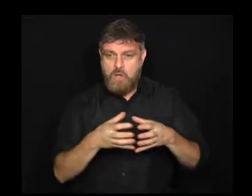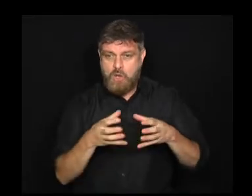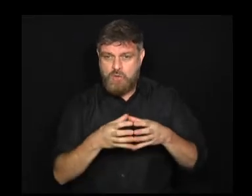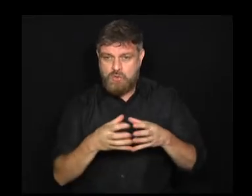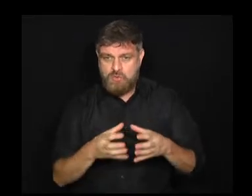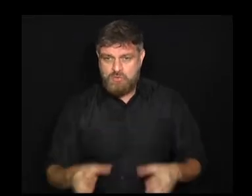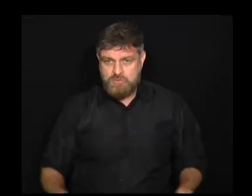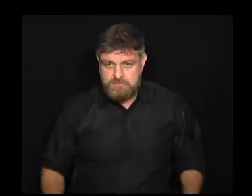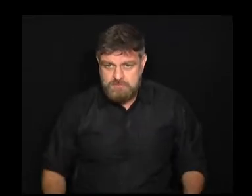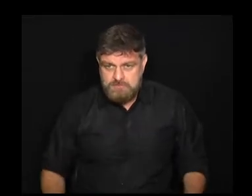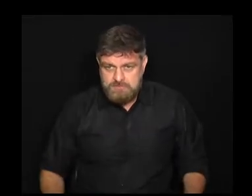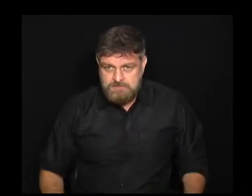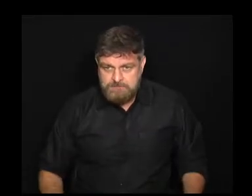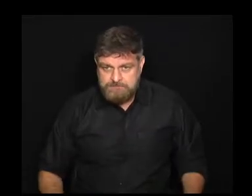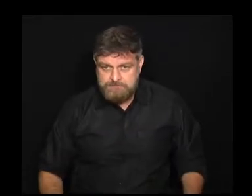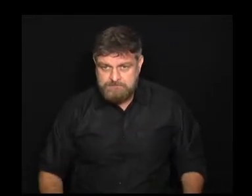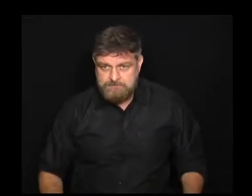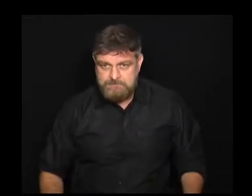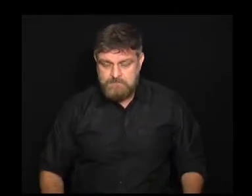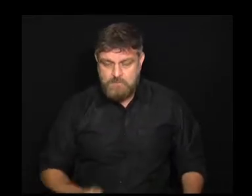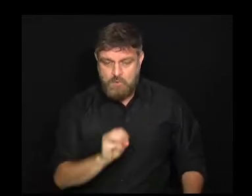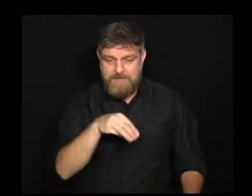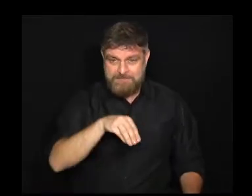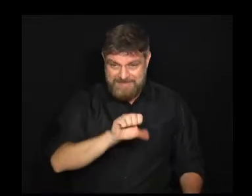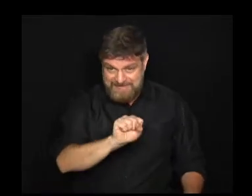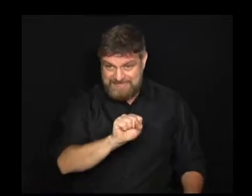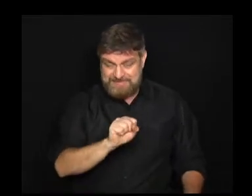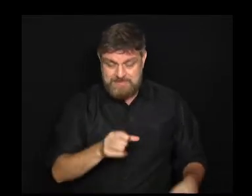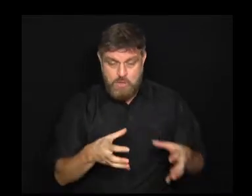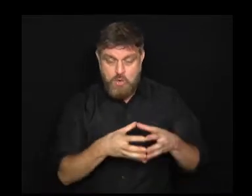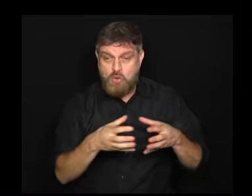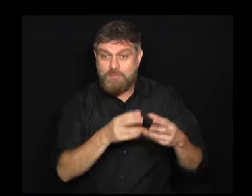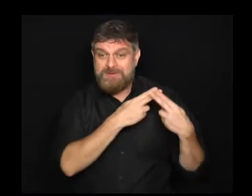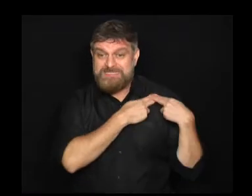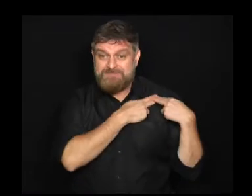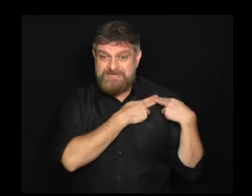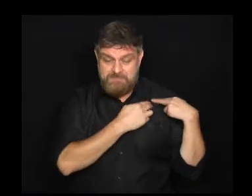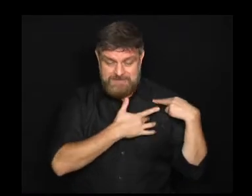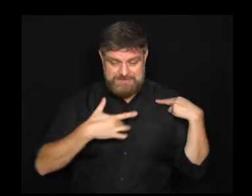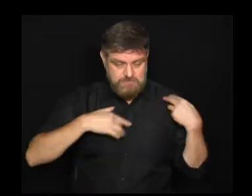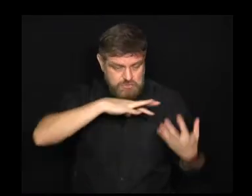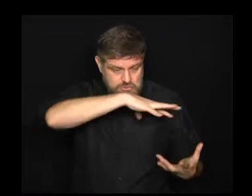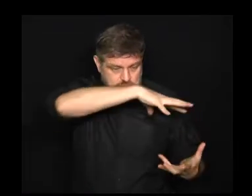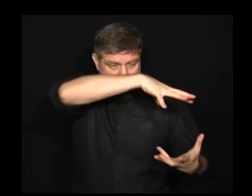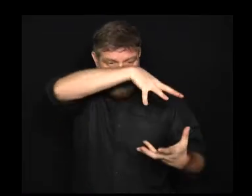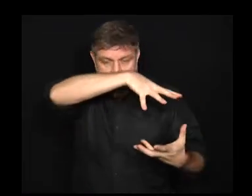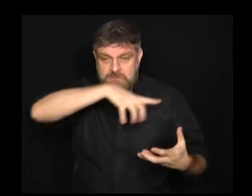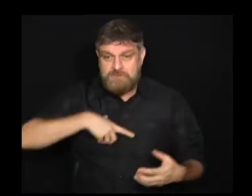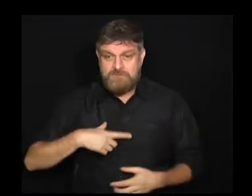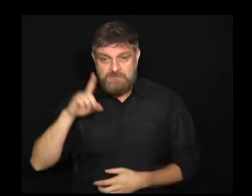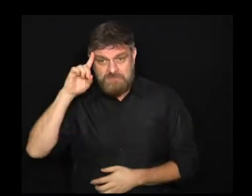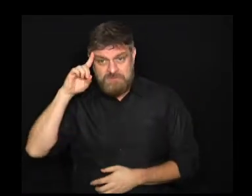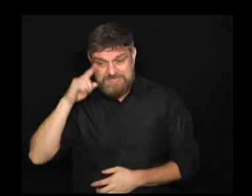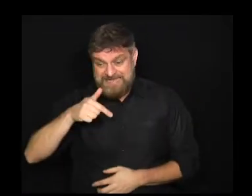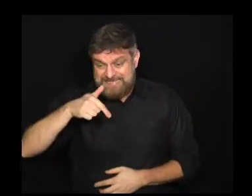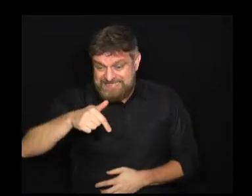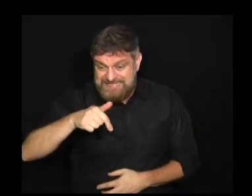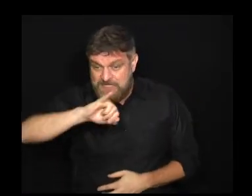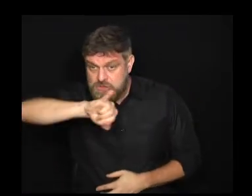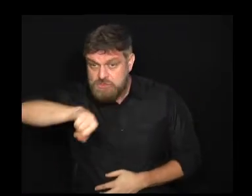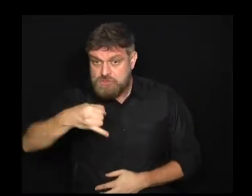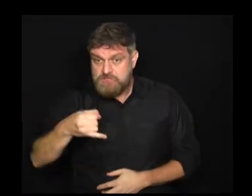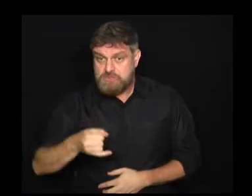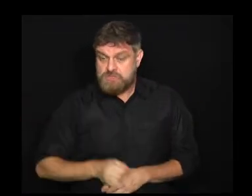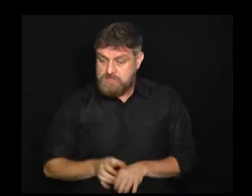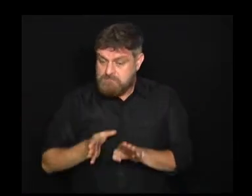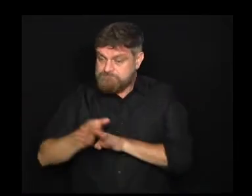último dia de dezembro, desculpa, à Organização Mundial de Saúde. Né? Então, a partir do dia 7 de dezembro, estava dado o alerta, 7 de janeiro, estava